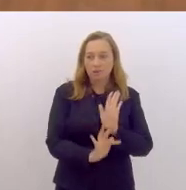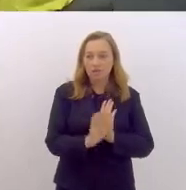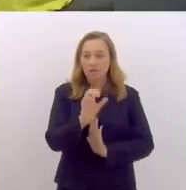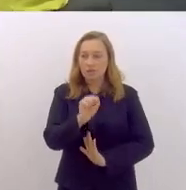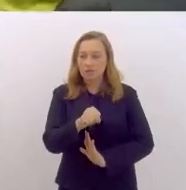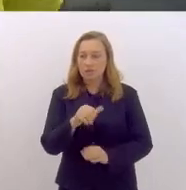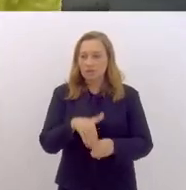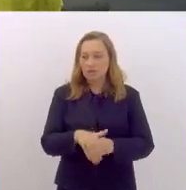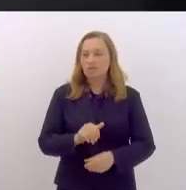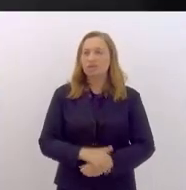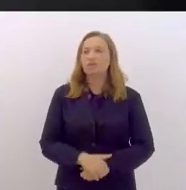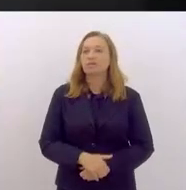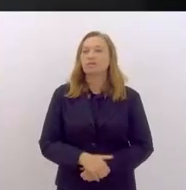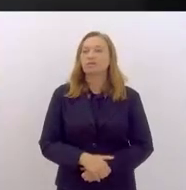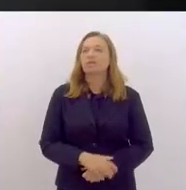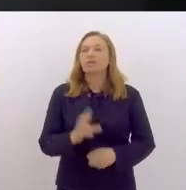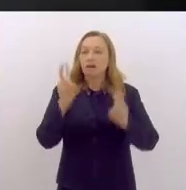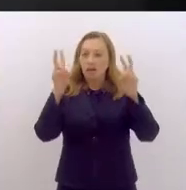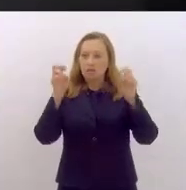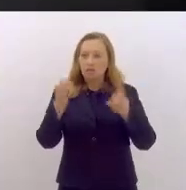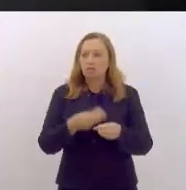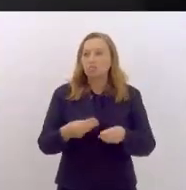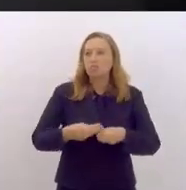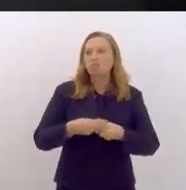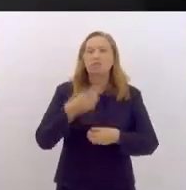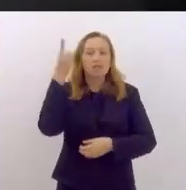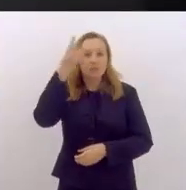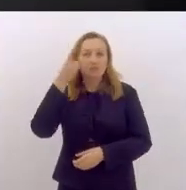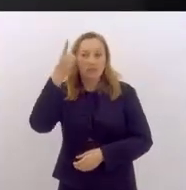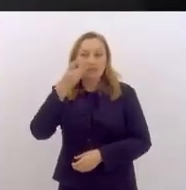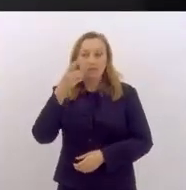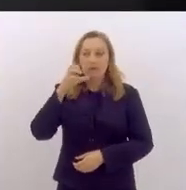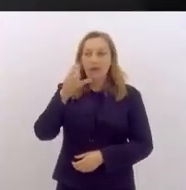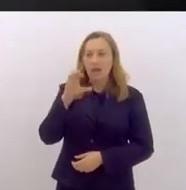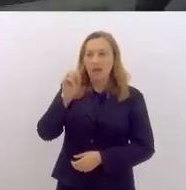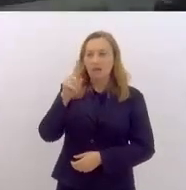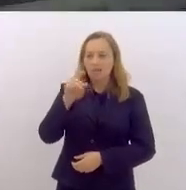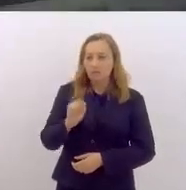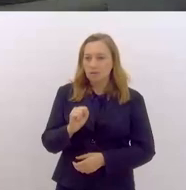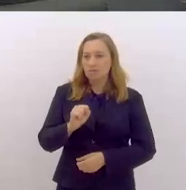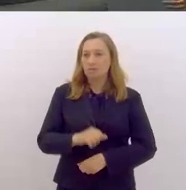favorável. Pela Comissão de Assuntos Municipais, deputado Carlos Macedo.